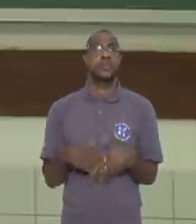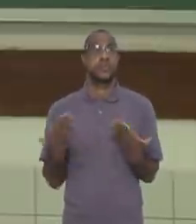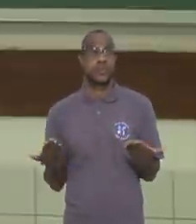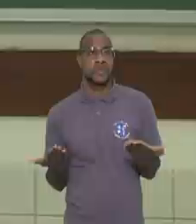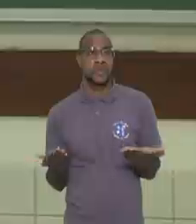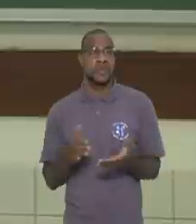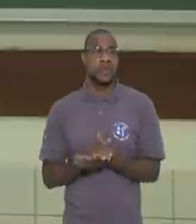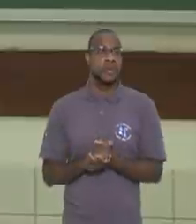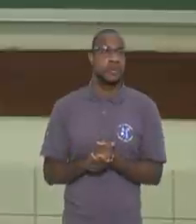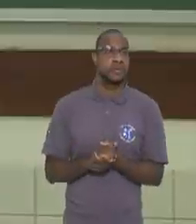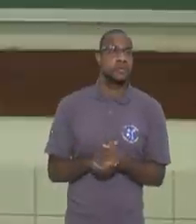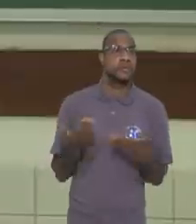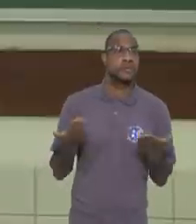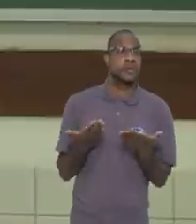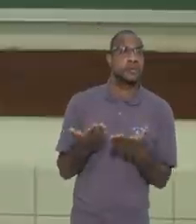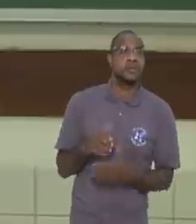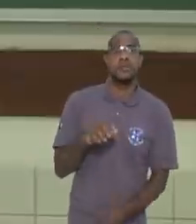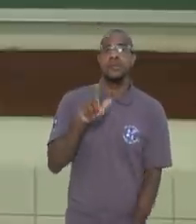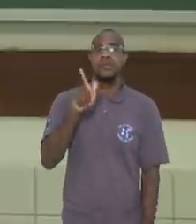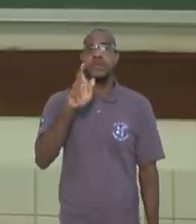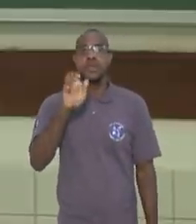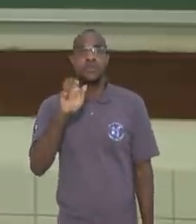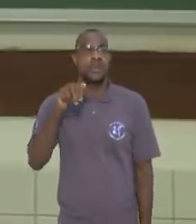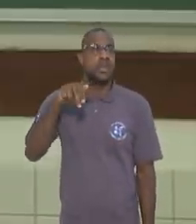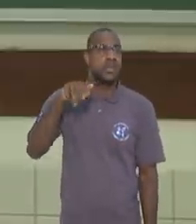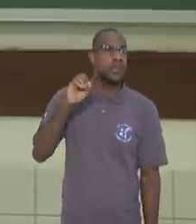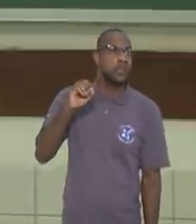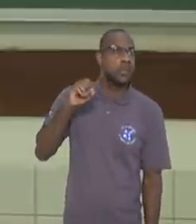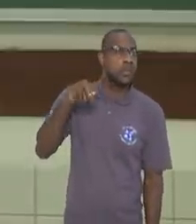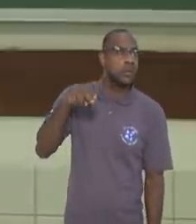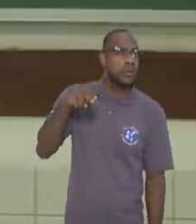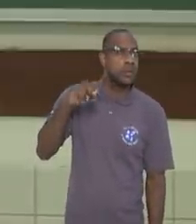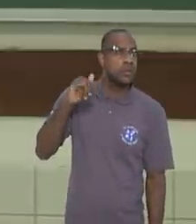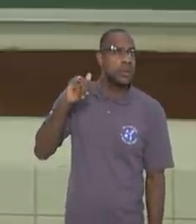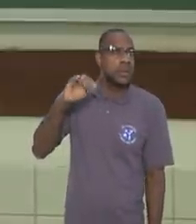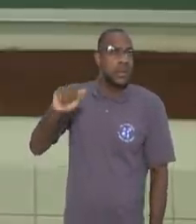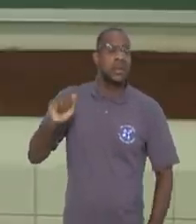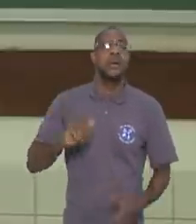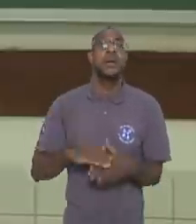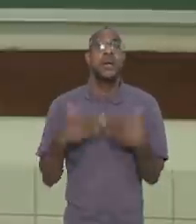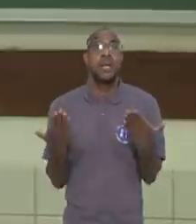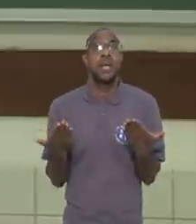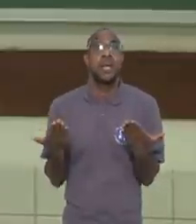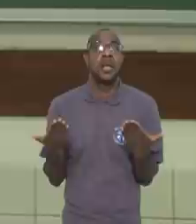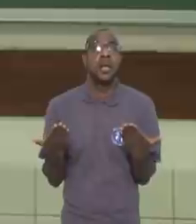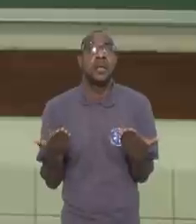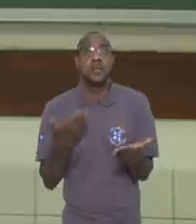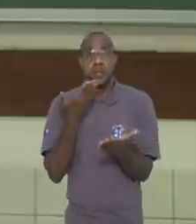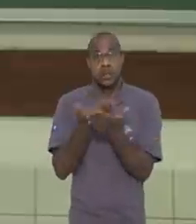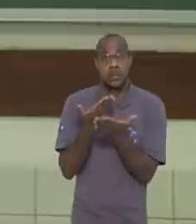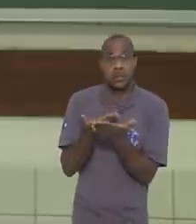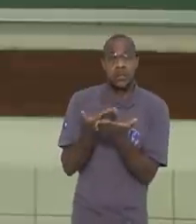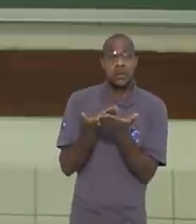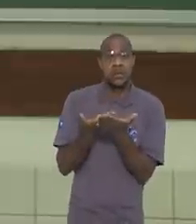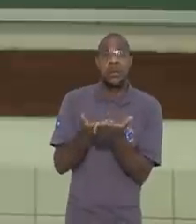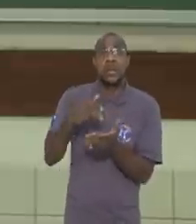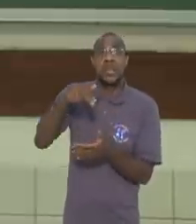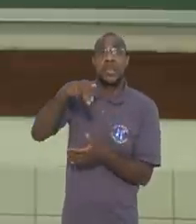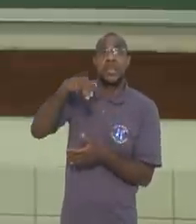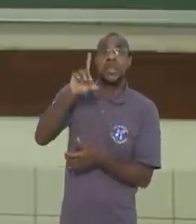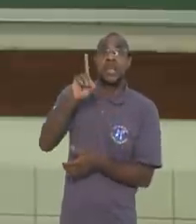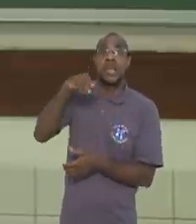de genoma, a parte genômica, né? Só para tirar essa parte aqui para vocês. Ó. Então, o genoma, a gente está estudando o DNA